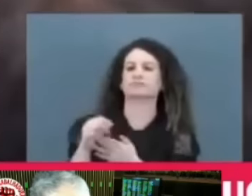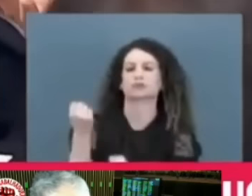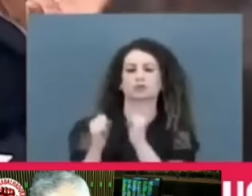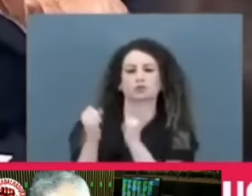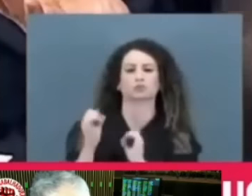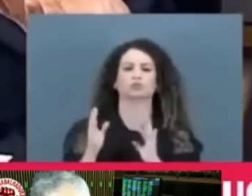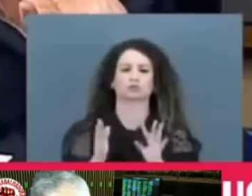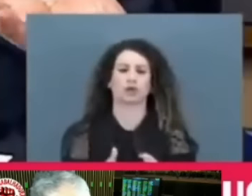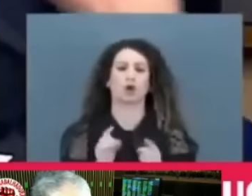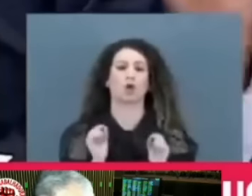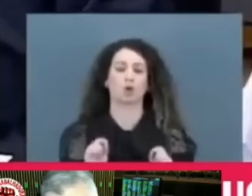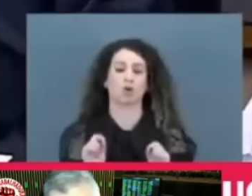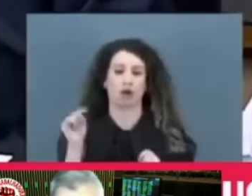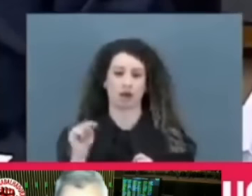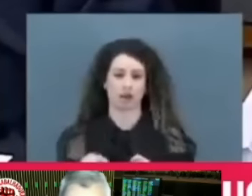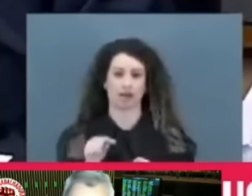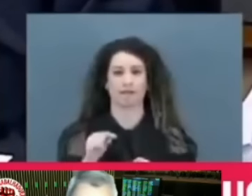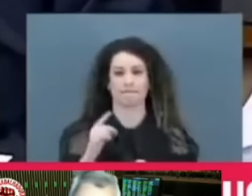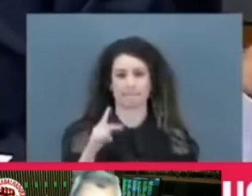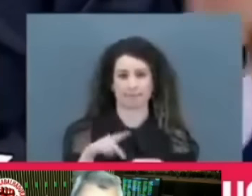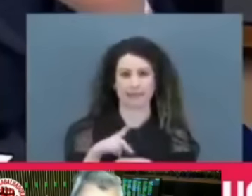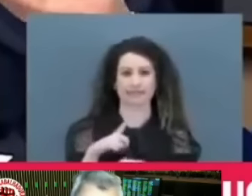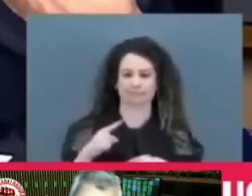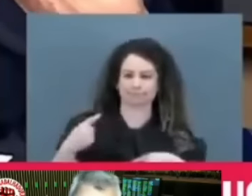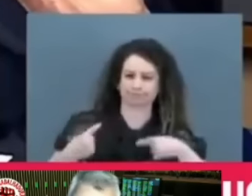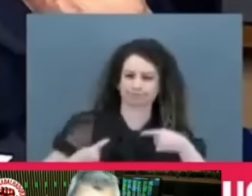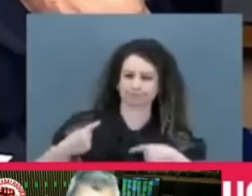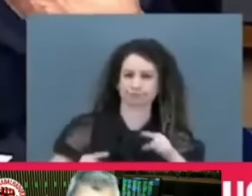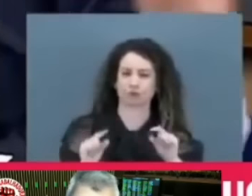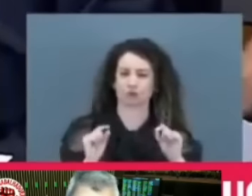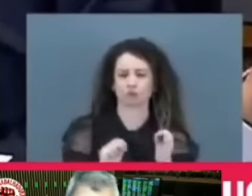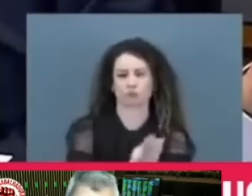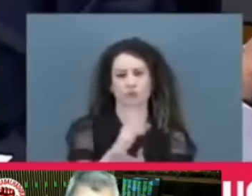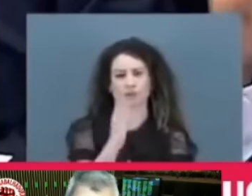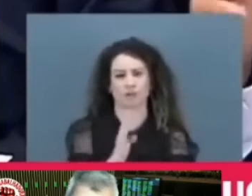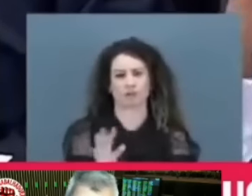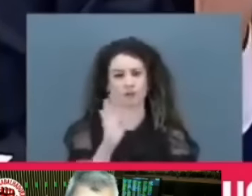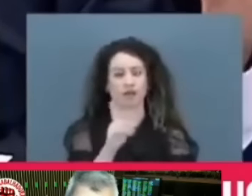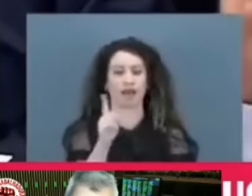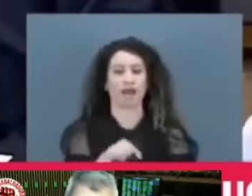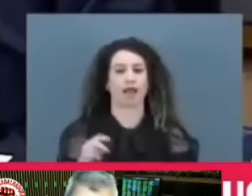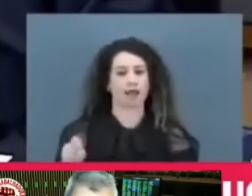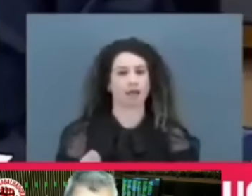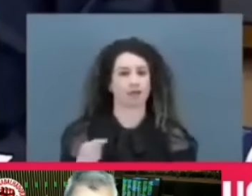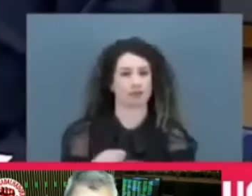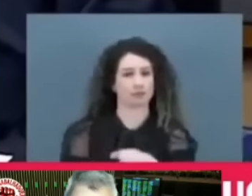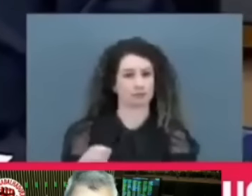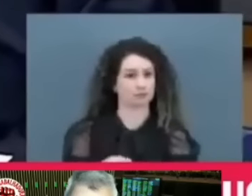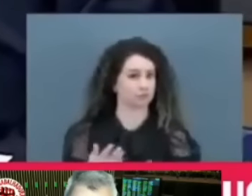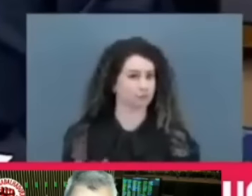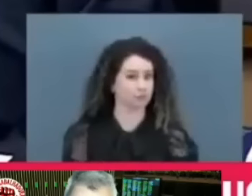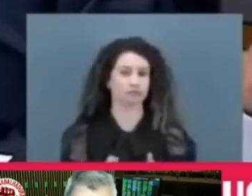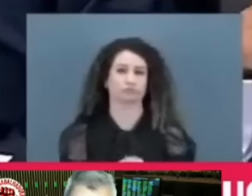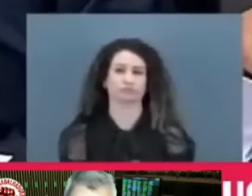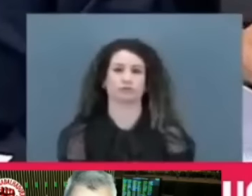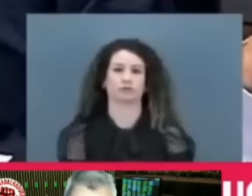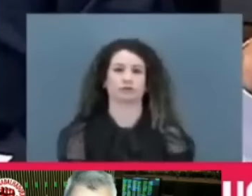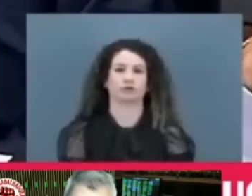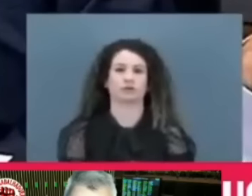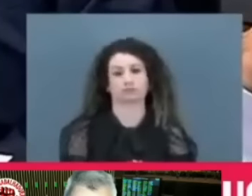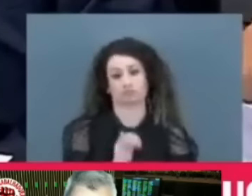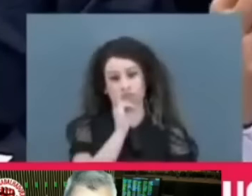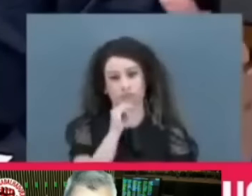internacional de empreiteira a automóveis ao agronegócio evidentemente que nos capitaneia esse